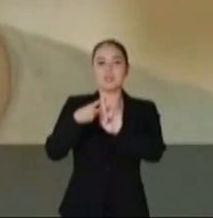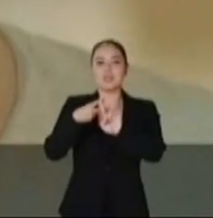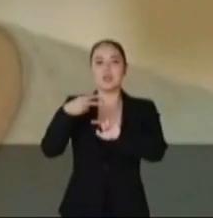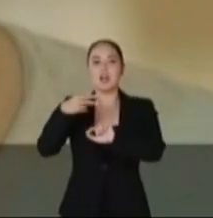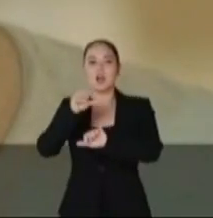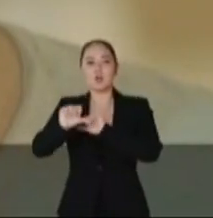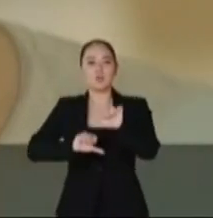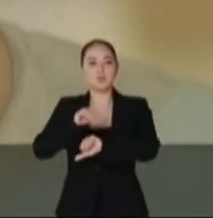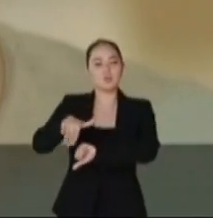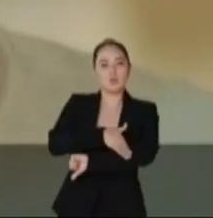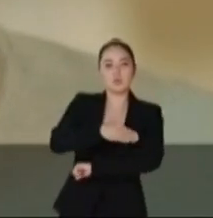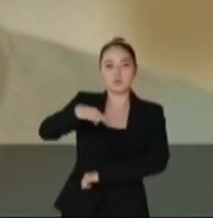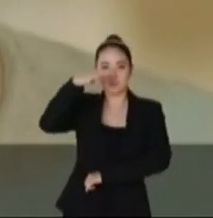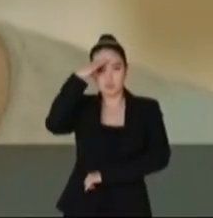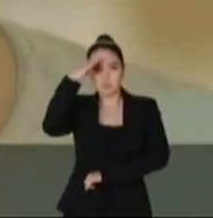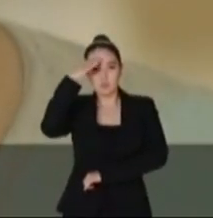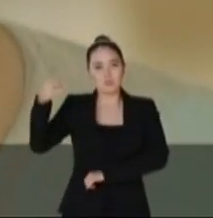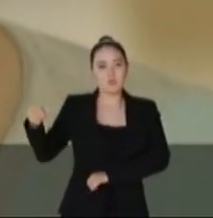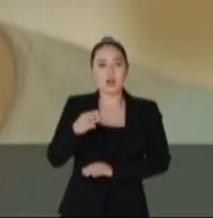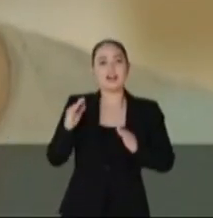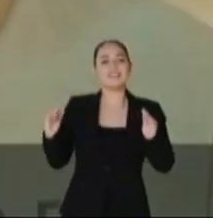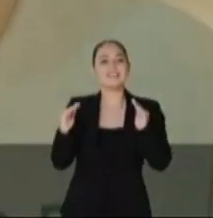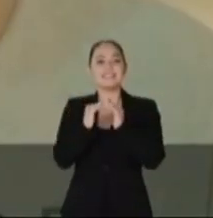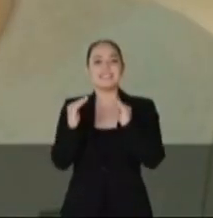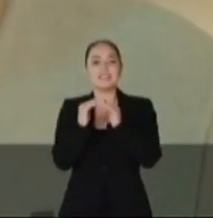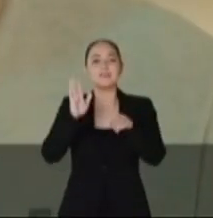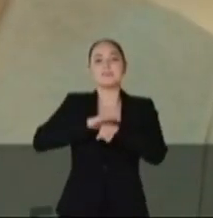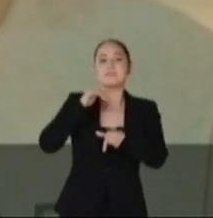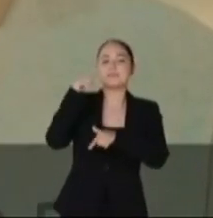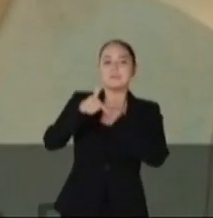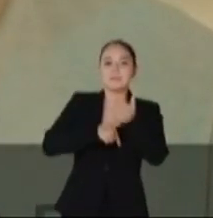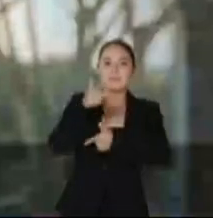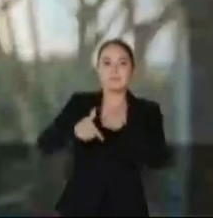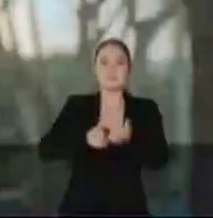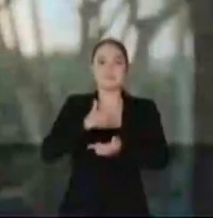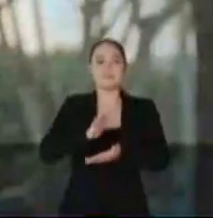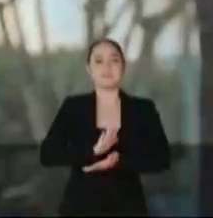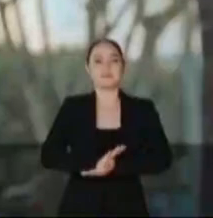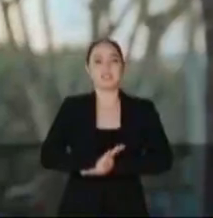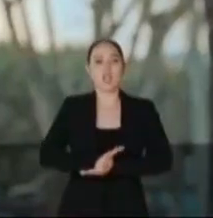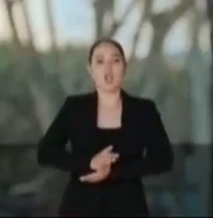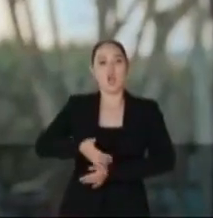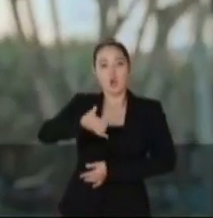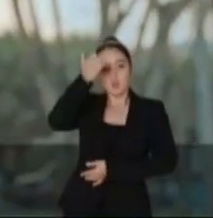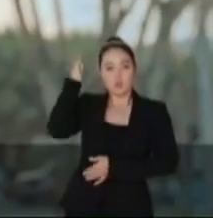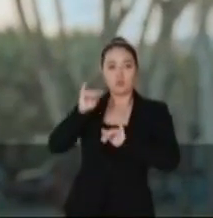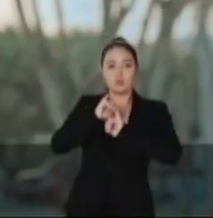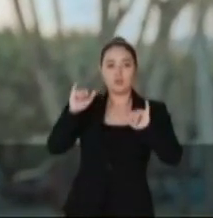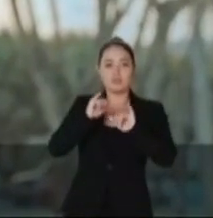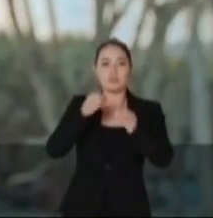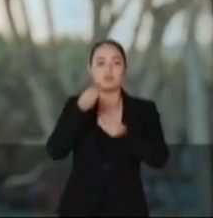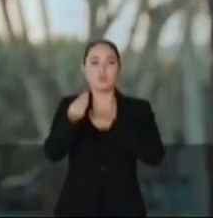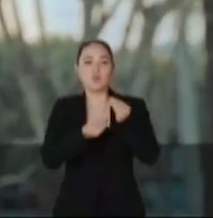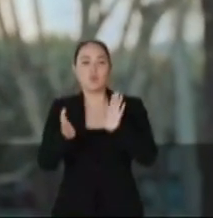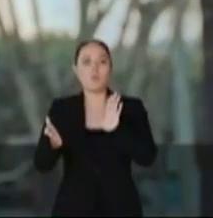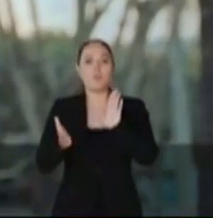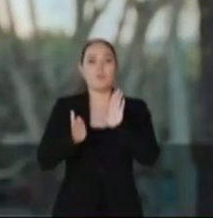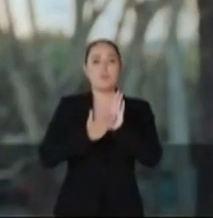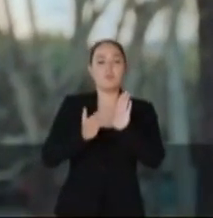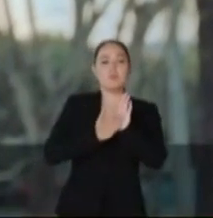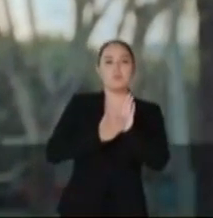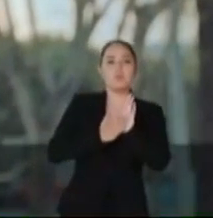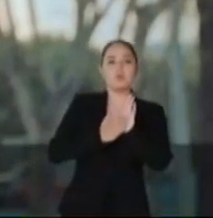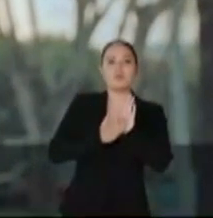Transformou tudo em asfalto, moradias novas para a população, comércio gerou mais emprego. E muito antes da lei da responsabilidade fiscal, ele